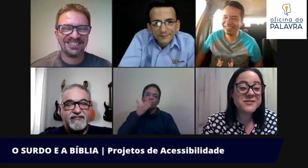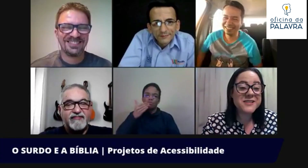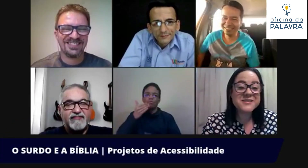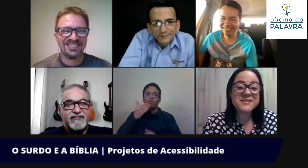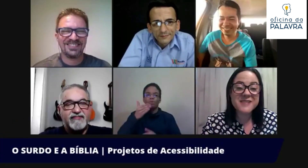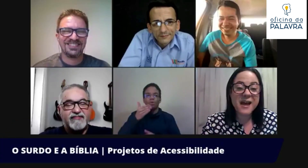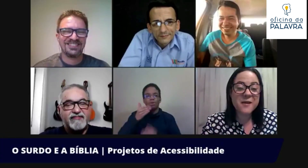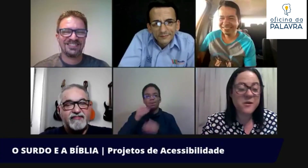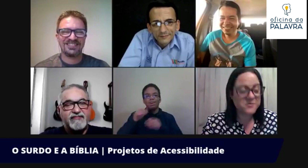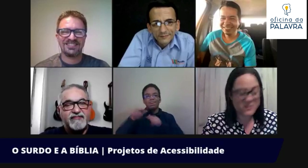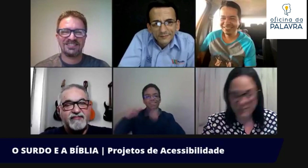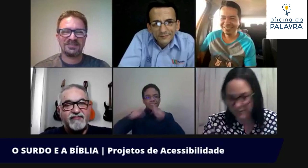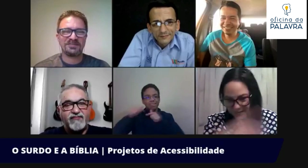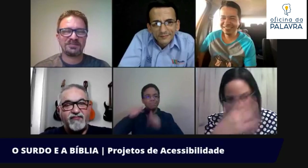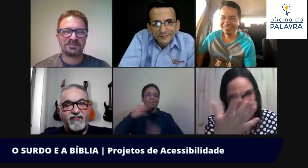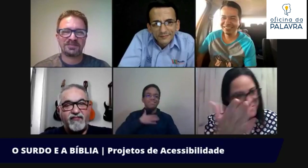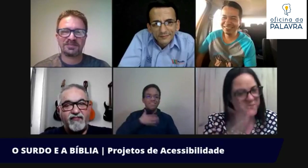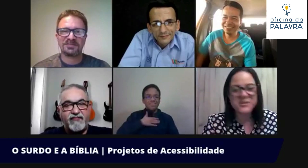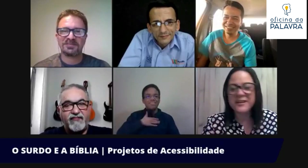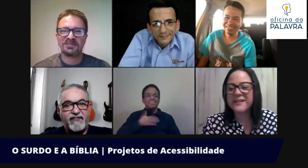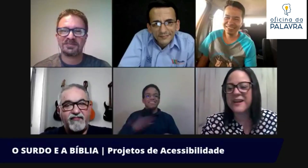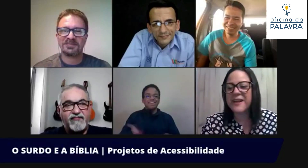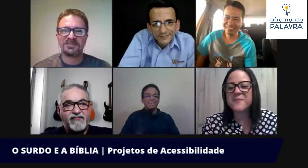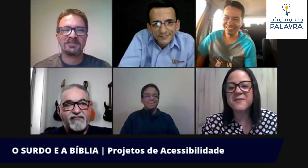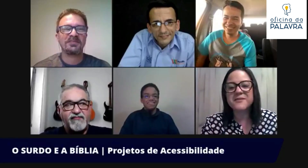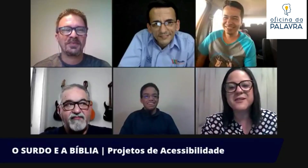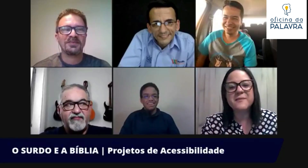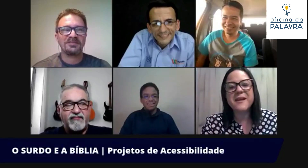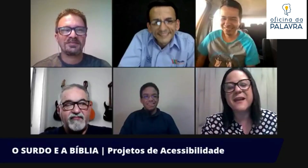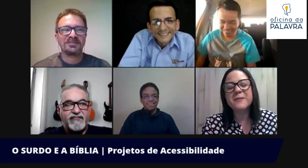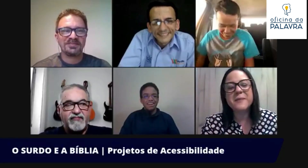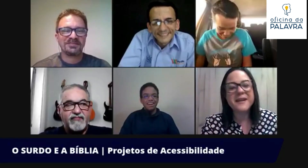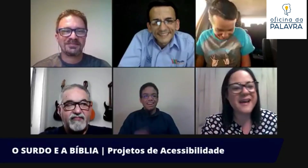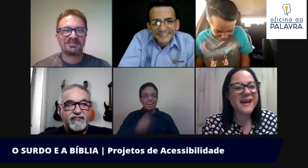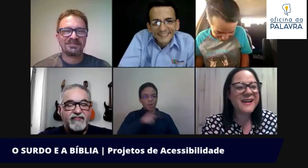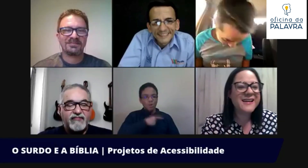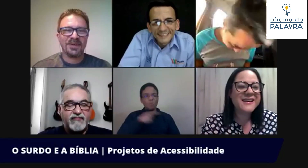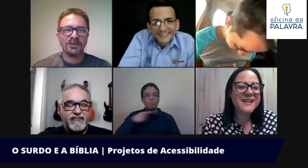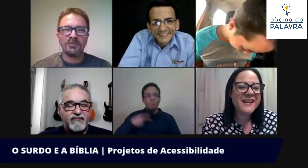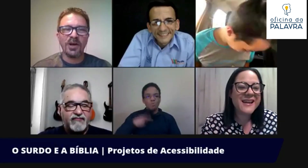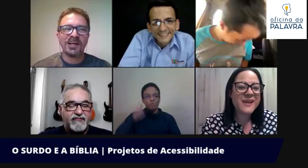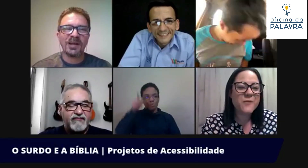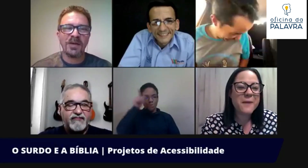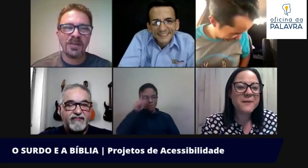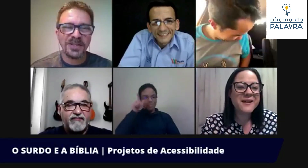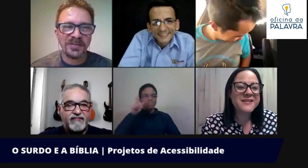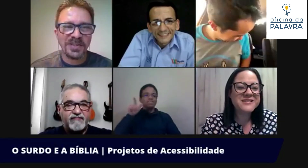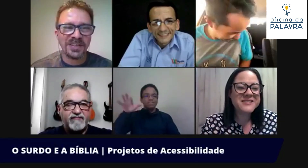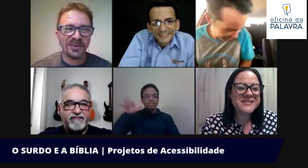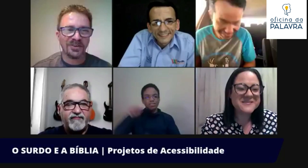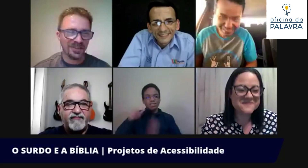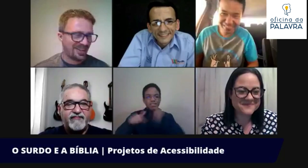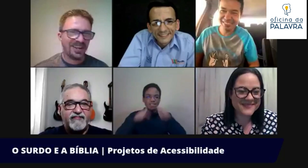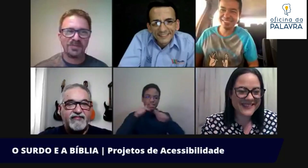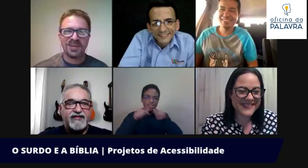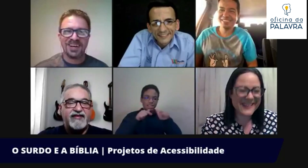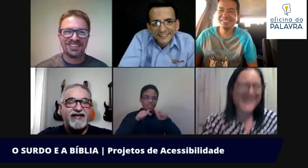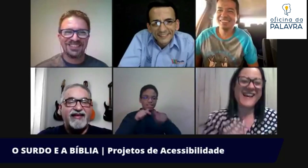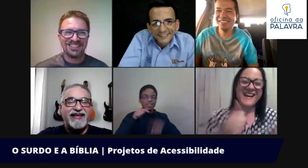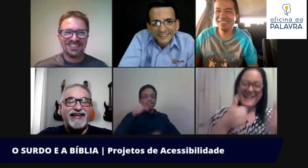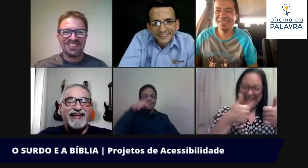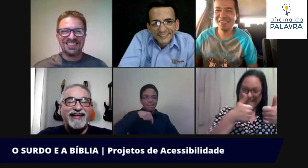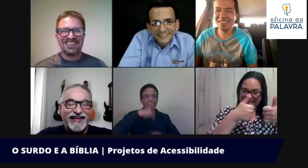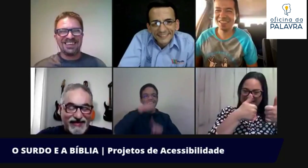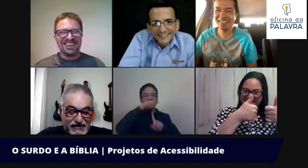gente, vocês sabem, contrata o professor Leclerc para vir trabalhar no Paraná. Não vou reclamar mais de você não, Daniela.